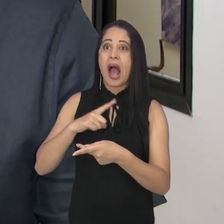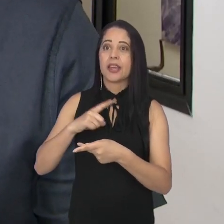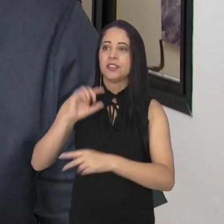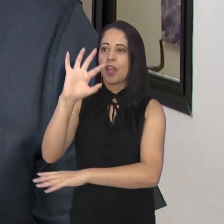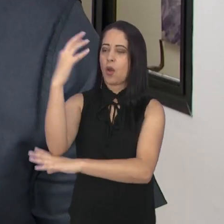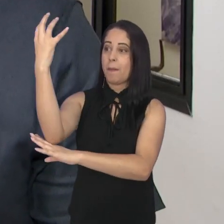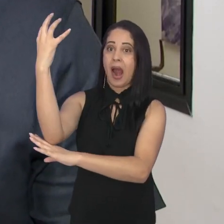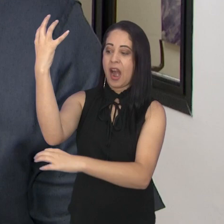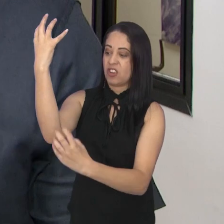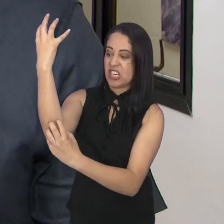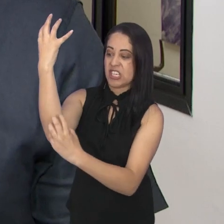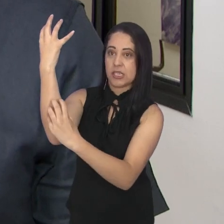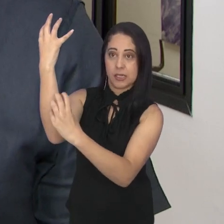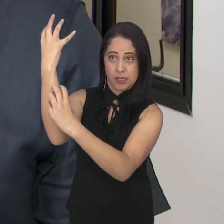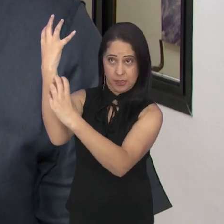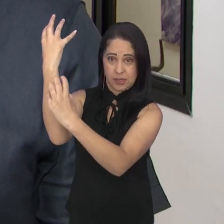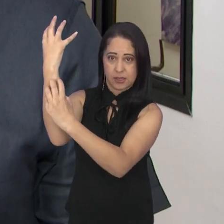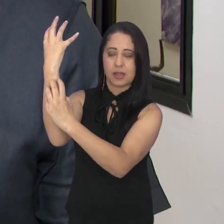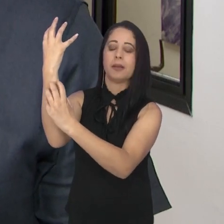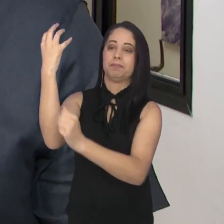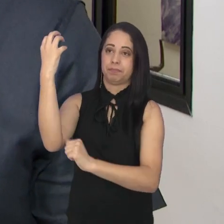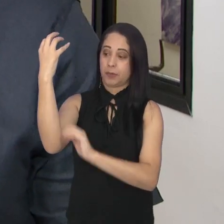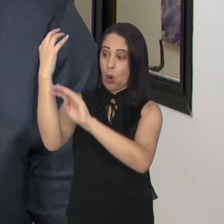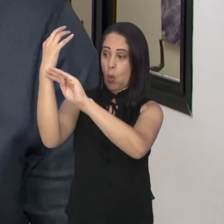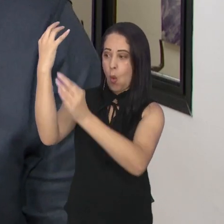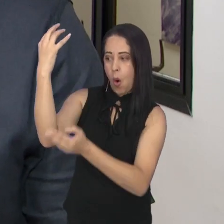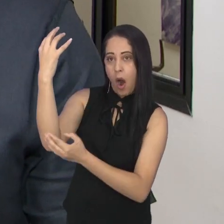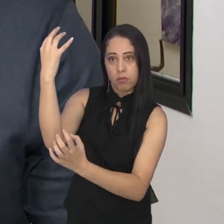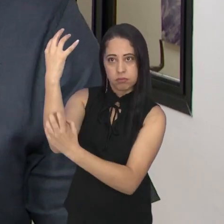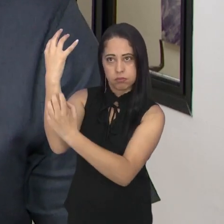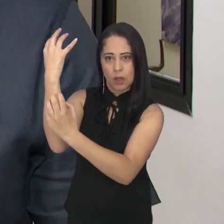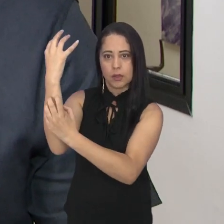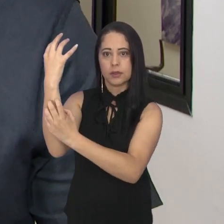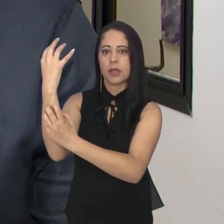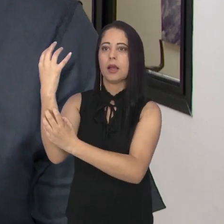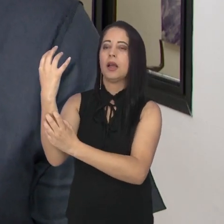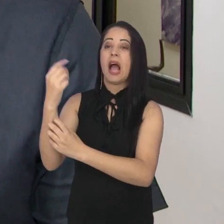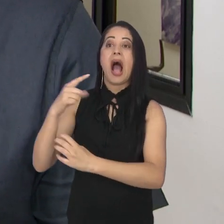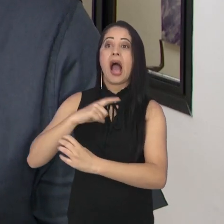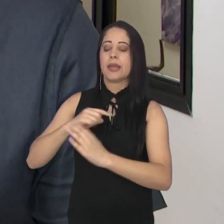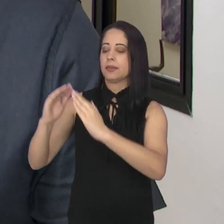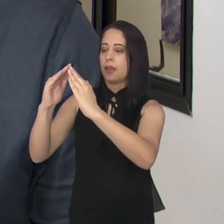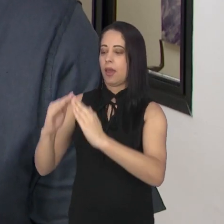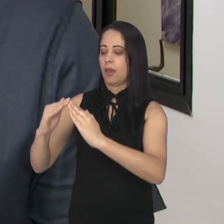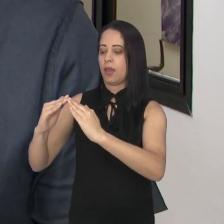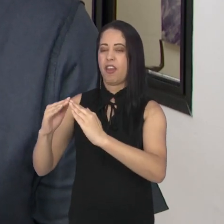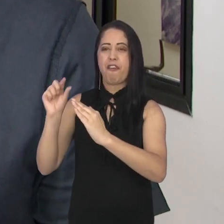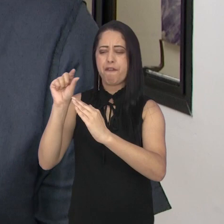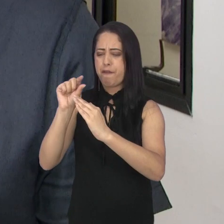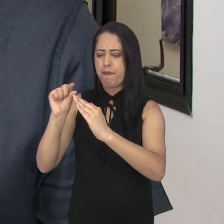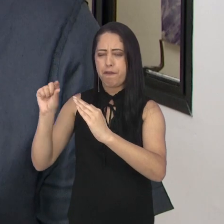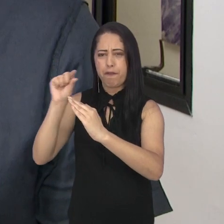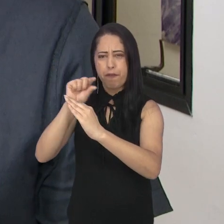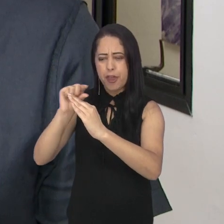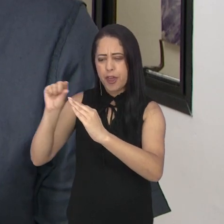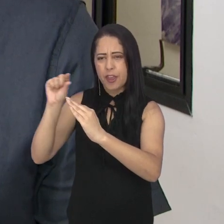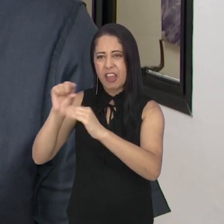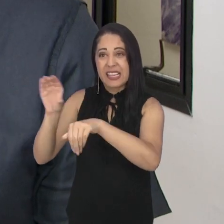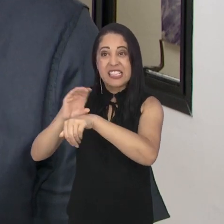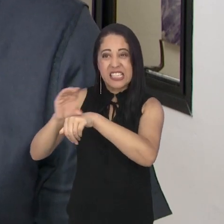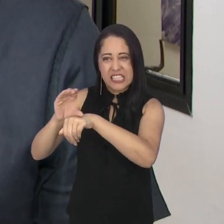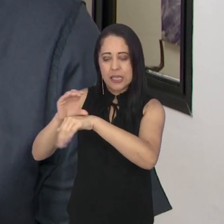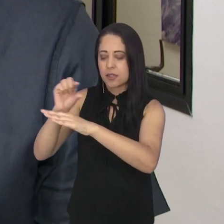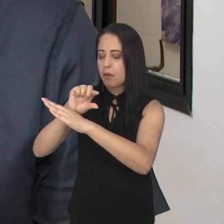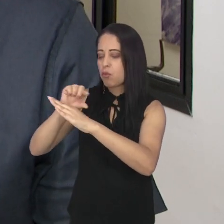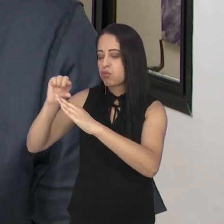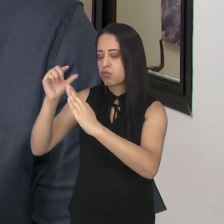ideia, ela tinha um pé de jaca na casa dela, né? Bem na calçada. E ela tinha uma cobertura daquela telha de brasilite